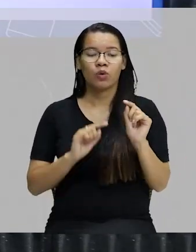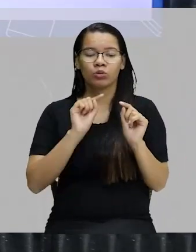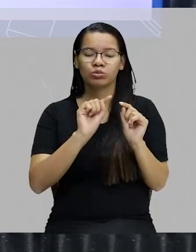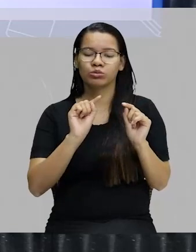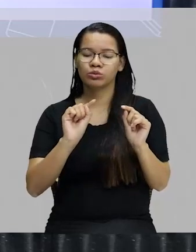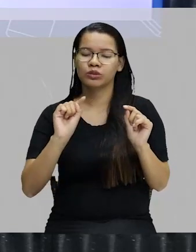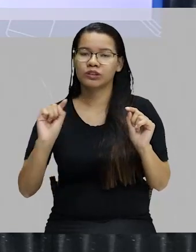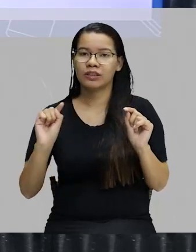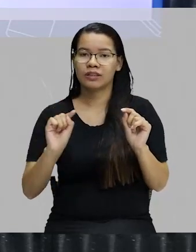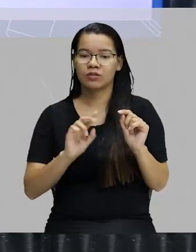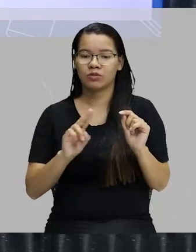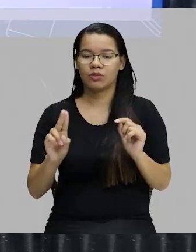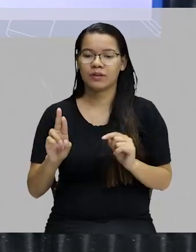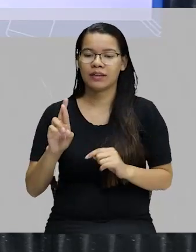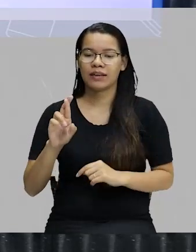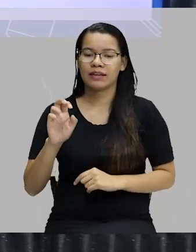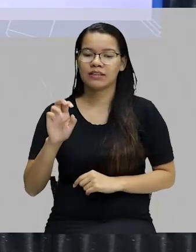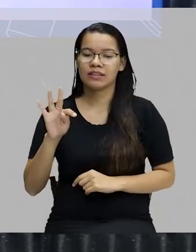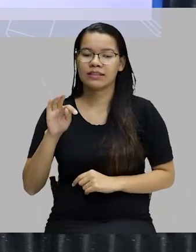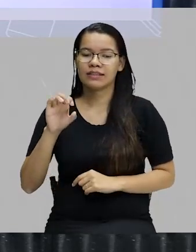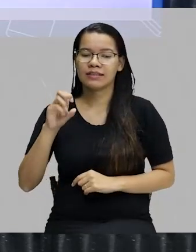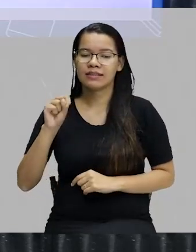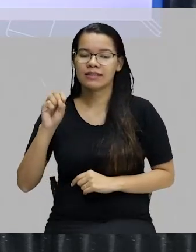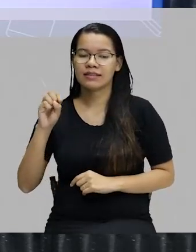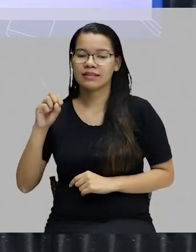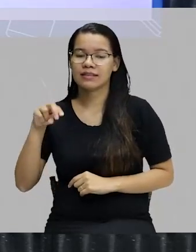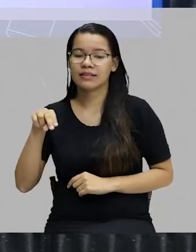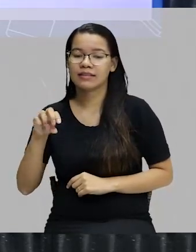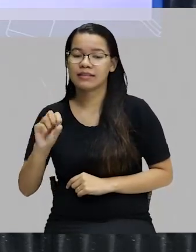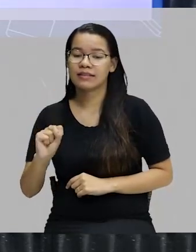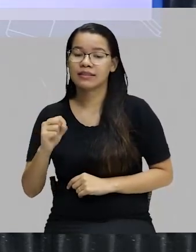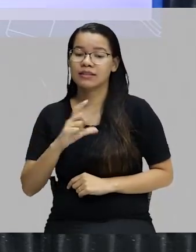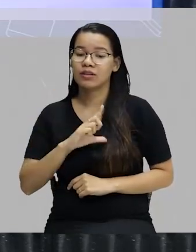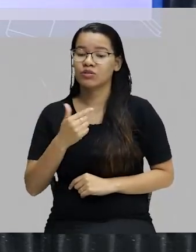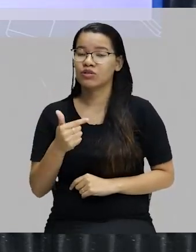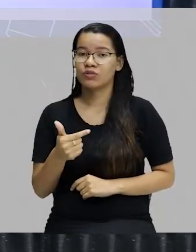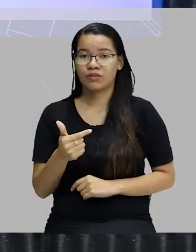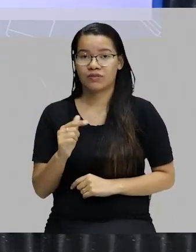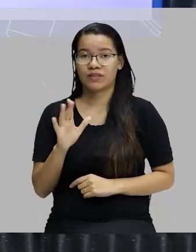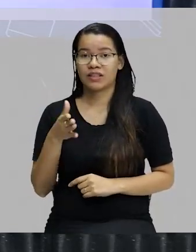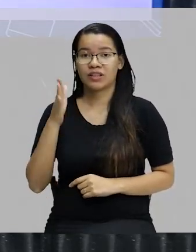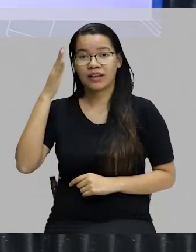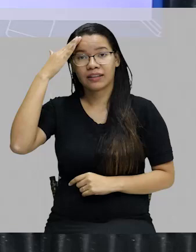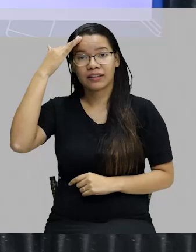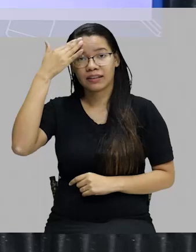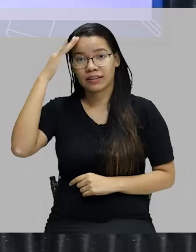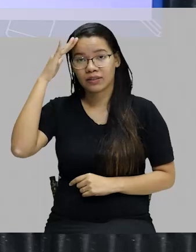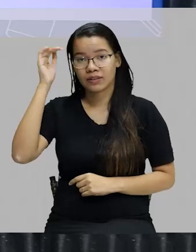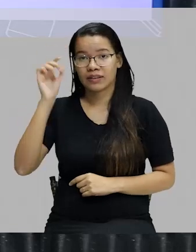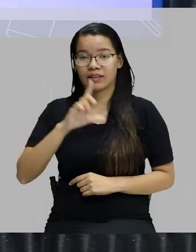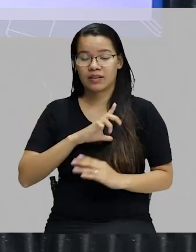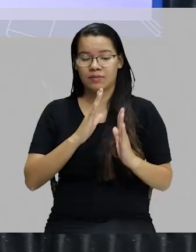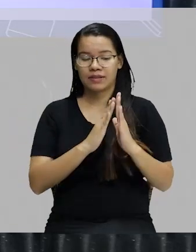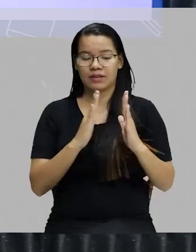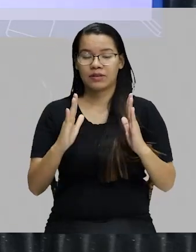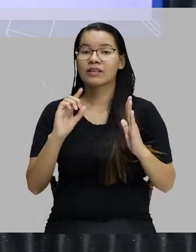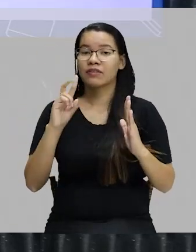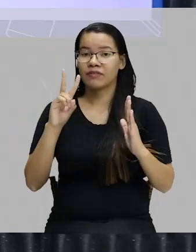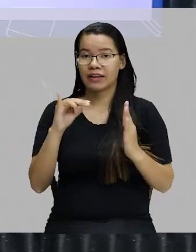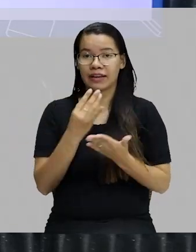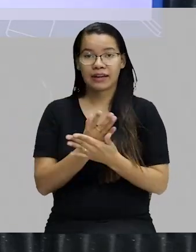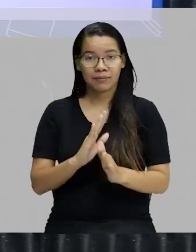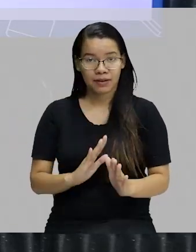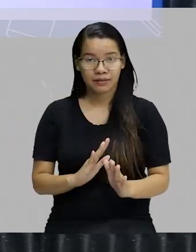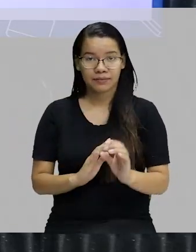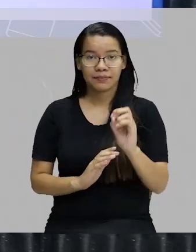reticências, você já sabe que se trata das infinitas. Se não tiver a reticências, então, você já entendeu que agora tem uma sequência finita, tá